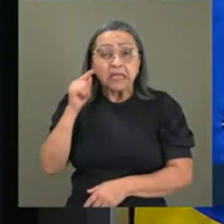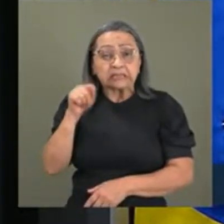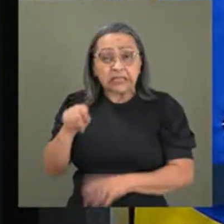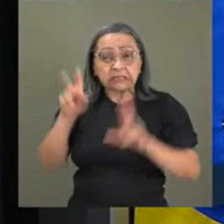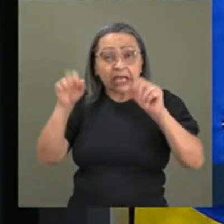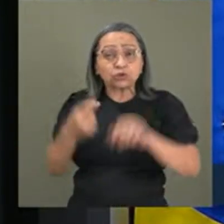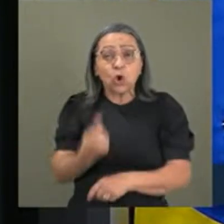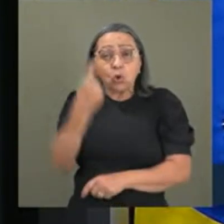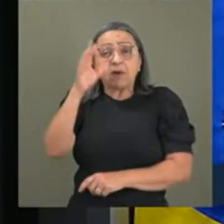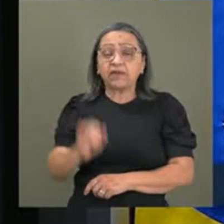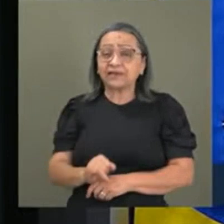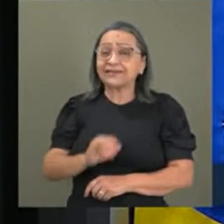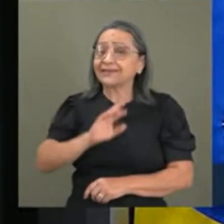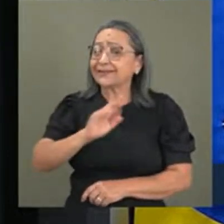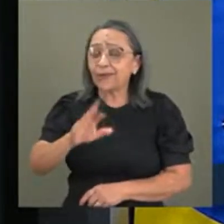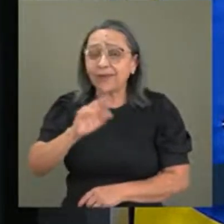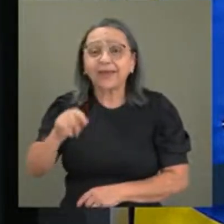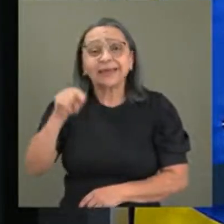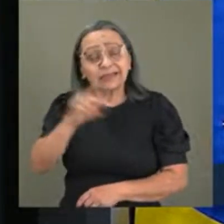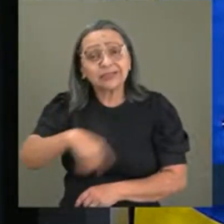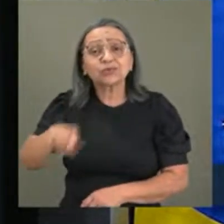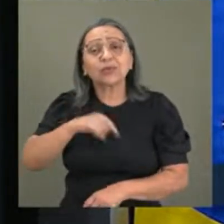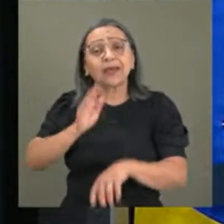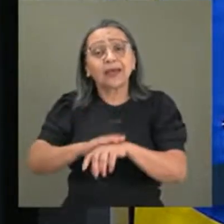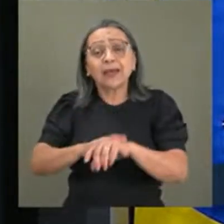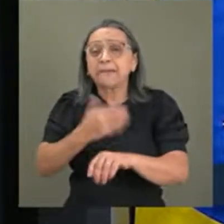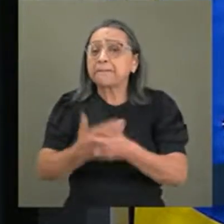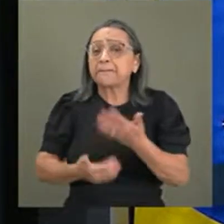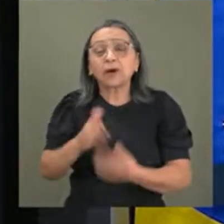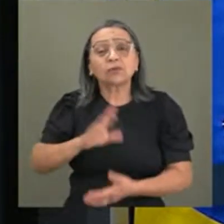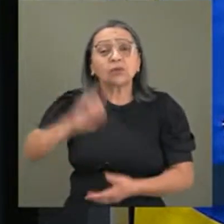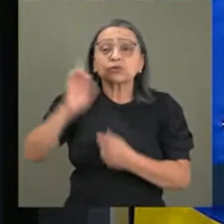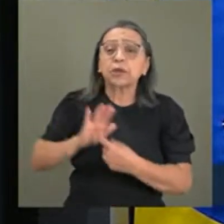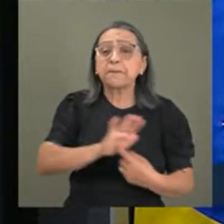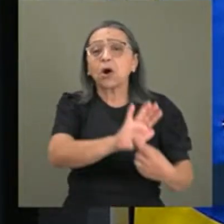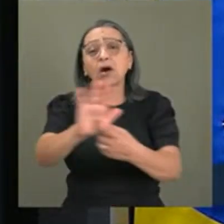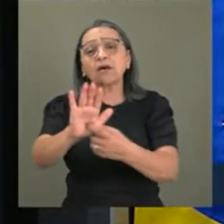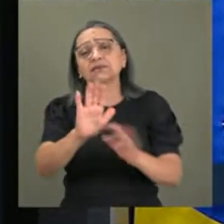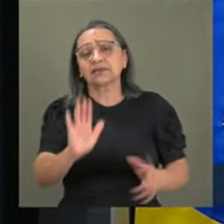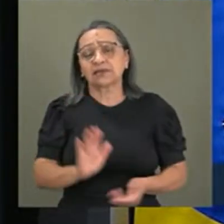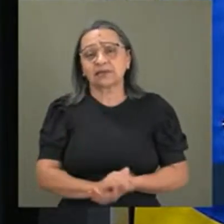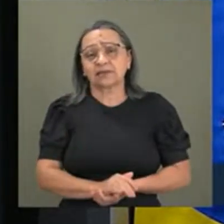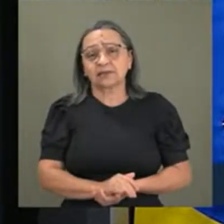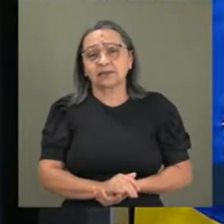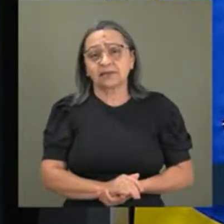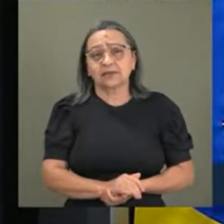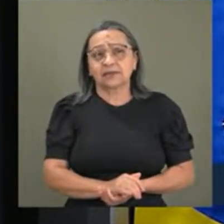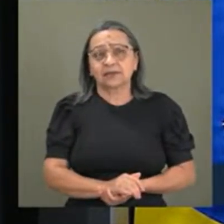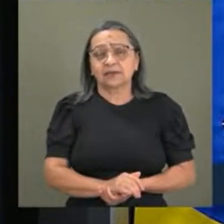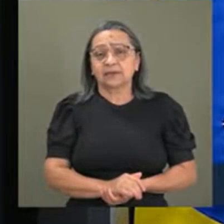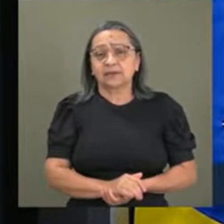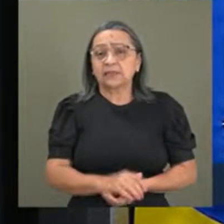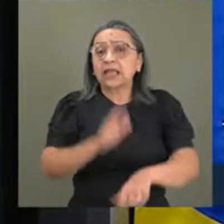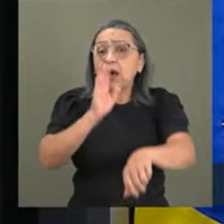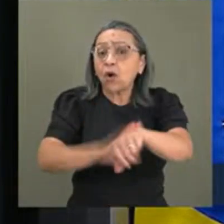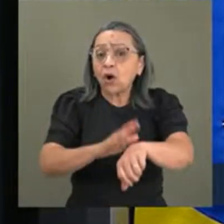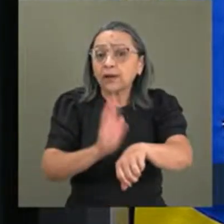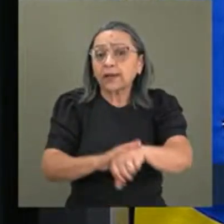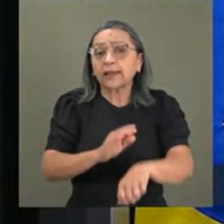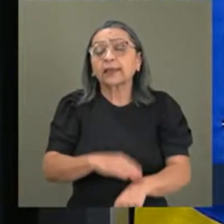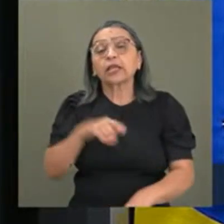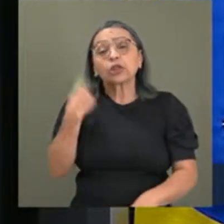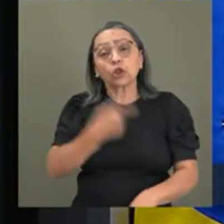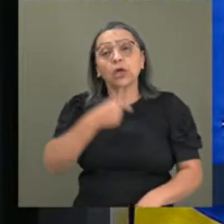universo, de Deus, da natureza, como você queira chamar essa força soberana, exatamente no momento